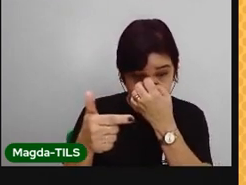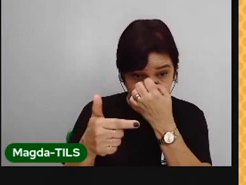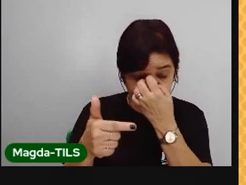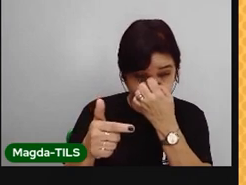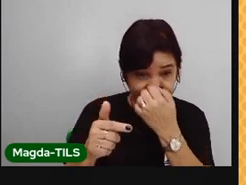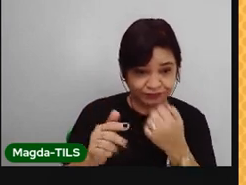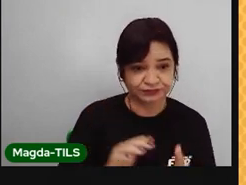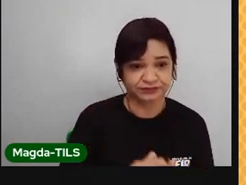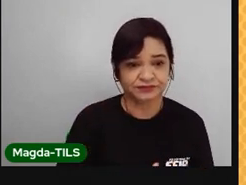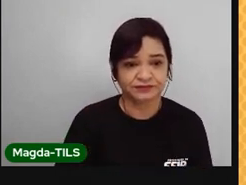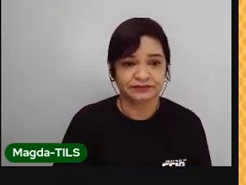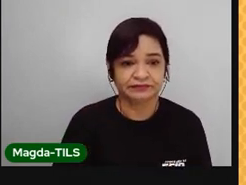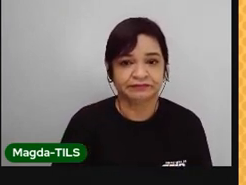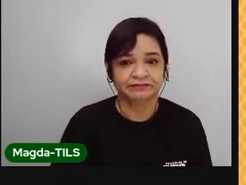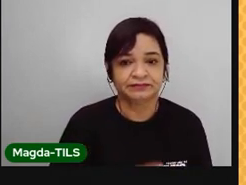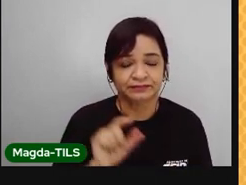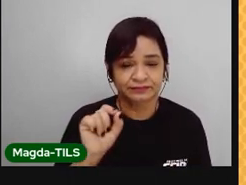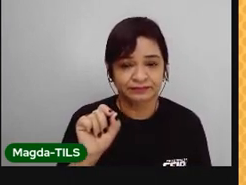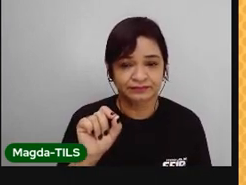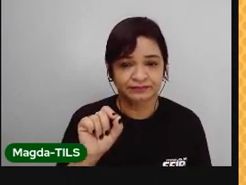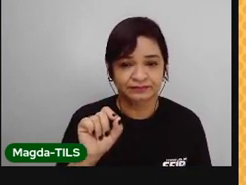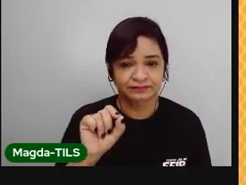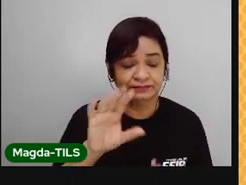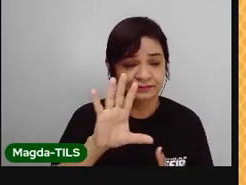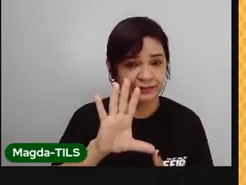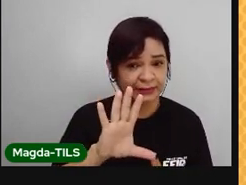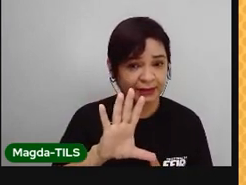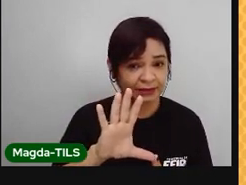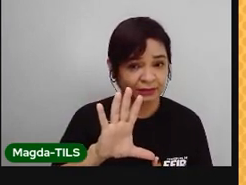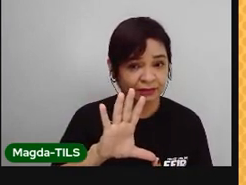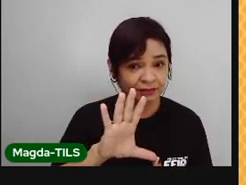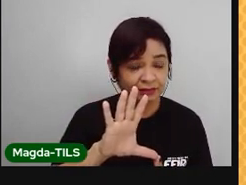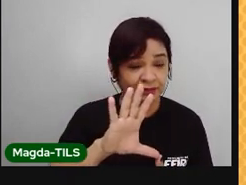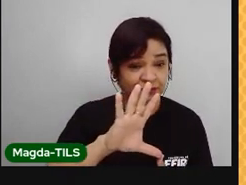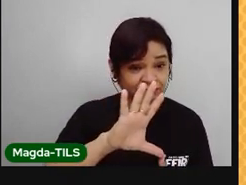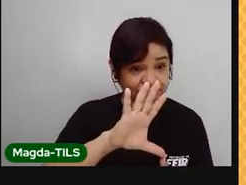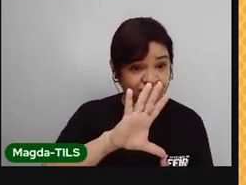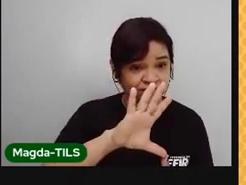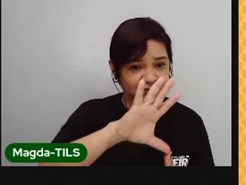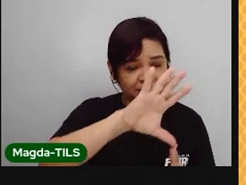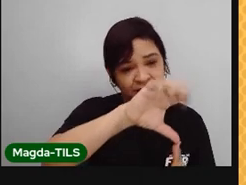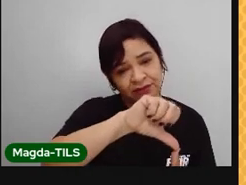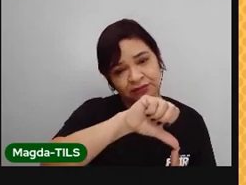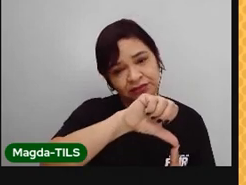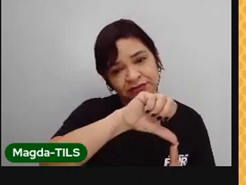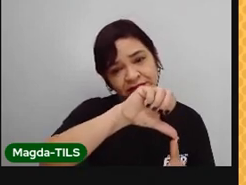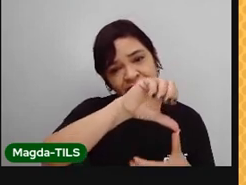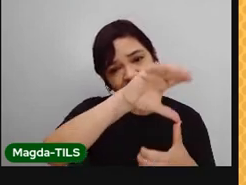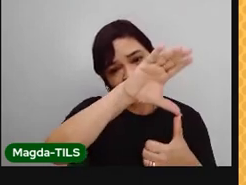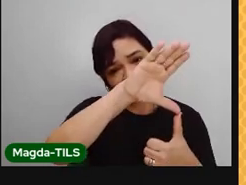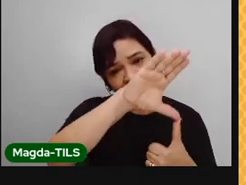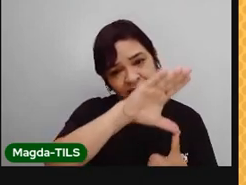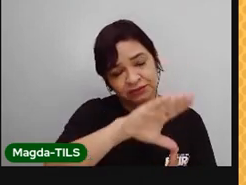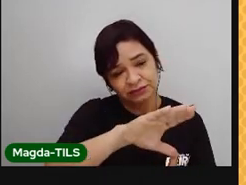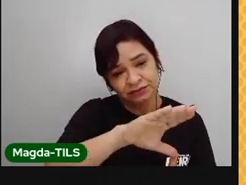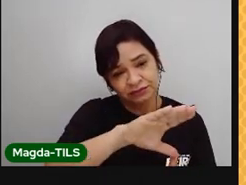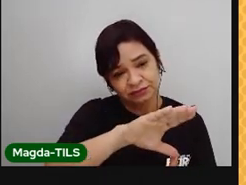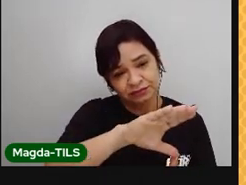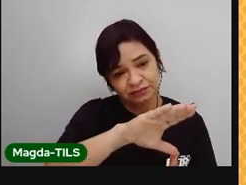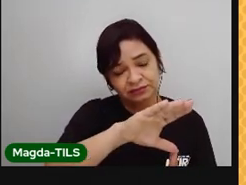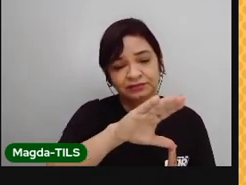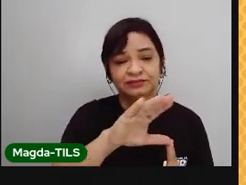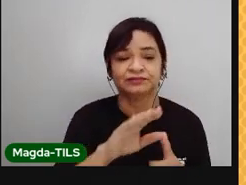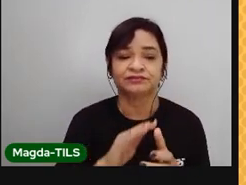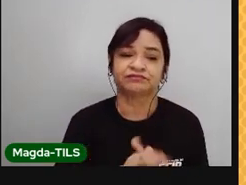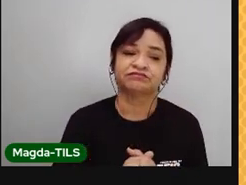hemisférios. Para cima do Equador, fica o hemisfério norte. E para baixo, o hemisfério sul.